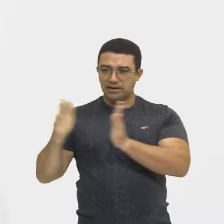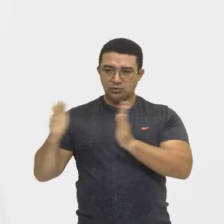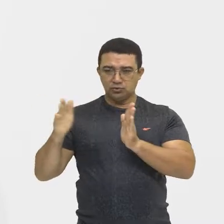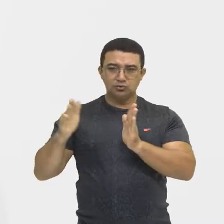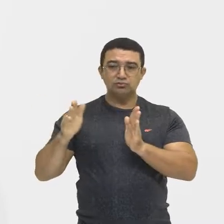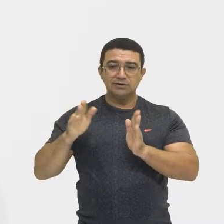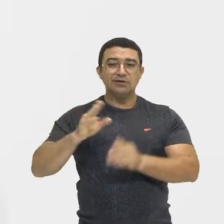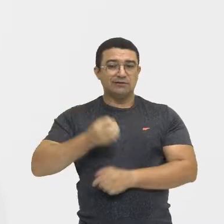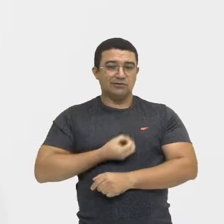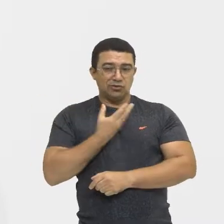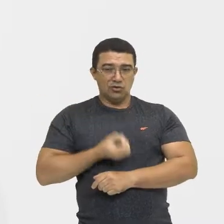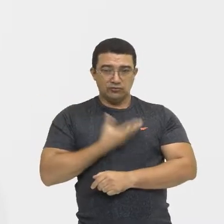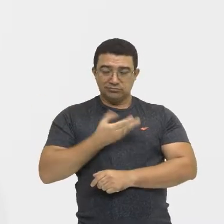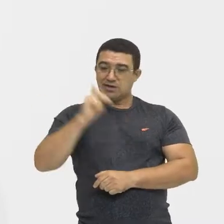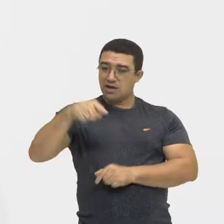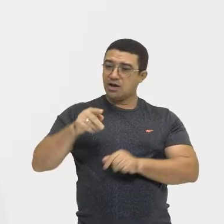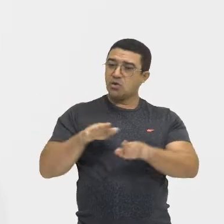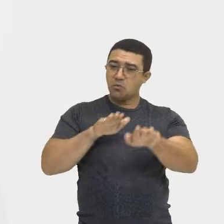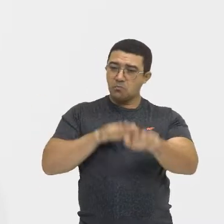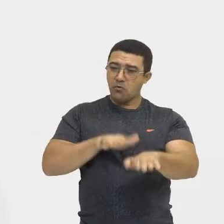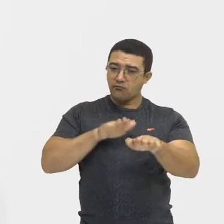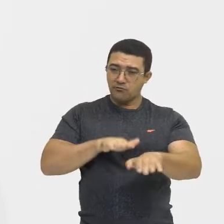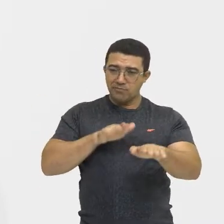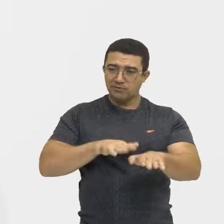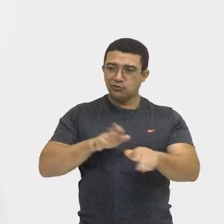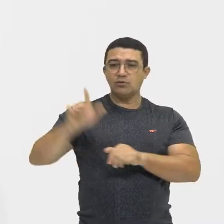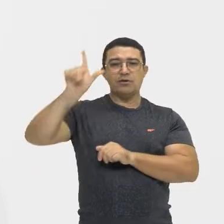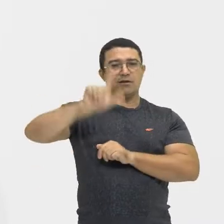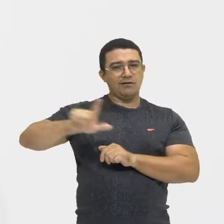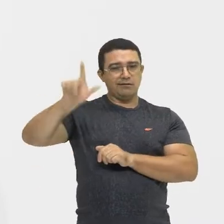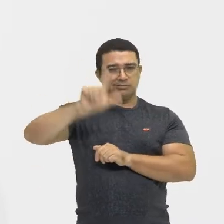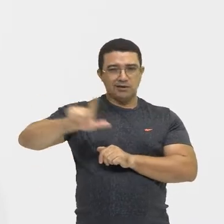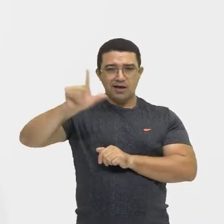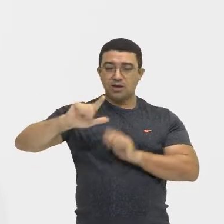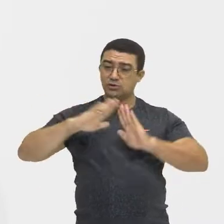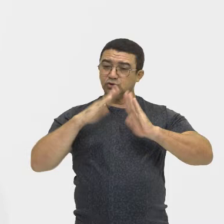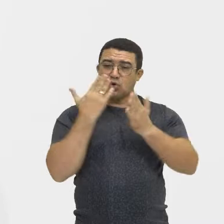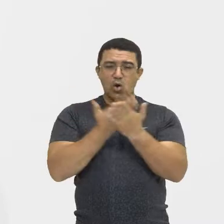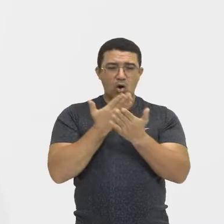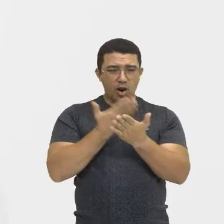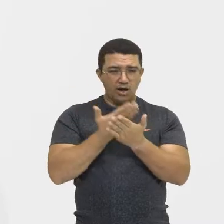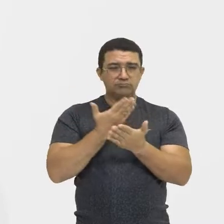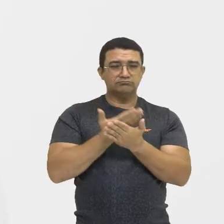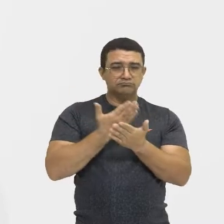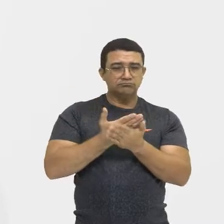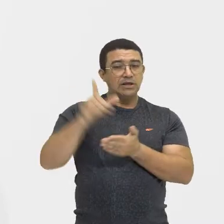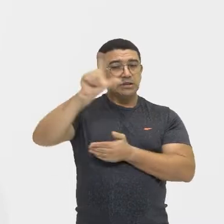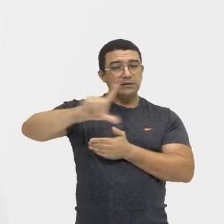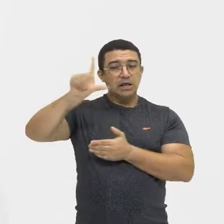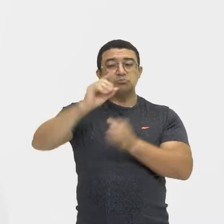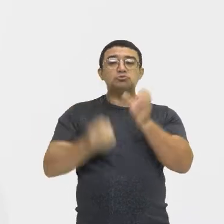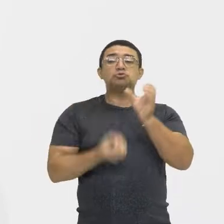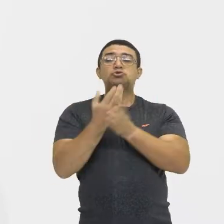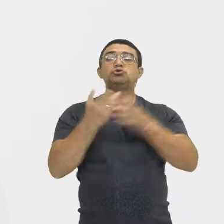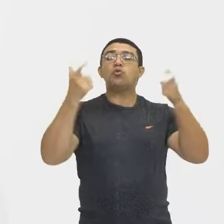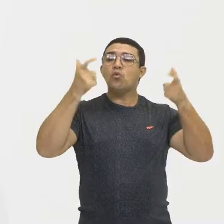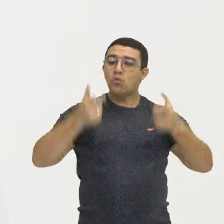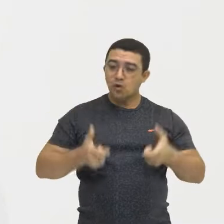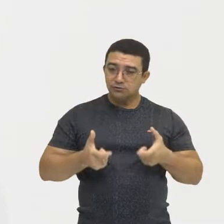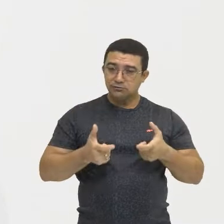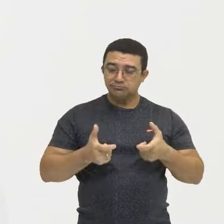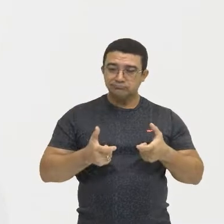você tem que entender, foi esse movimento literário, né? Essa escola literária que surgiu onde? Isso